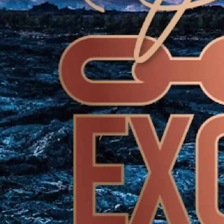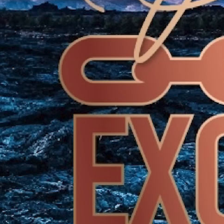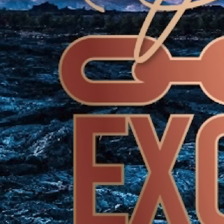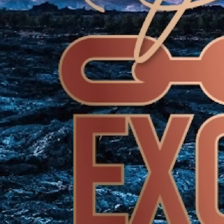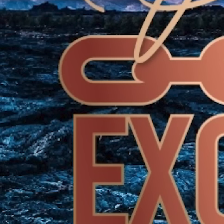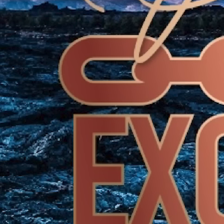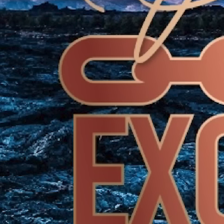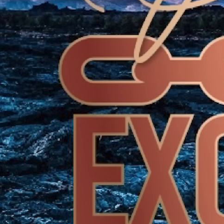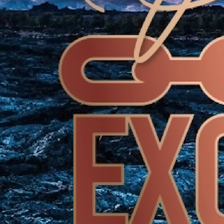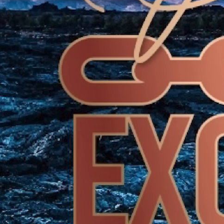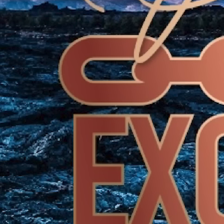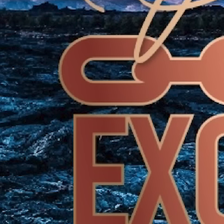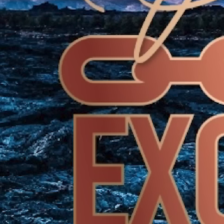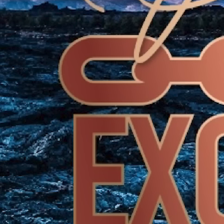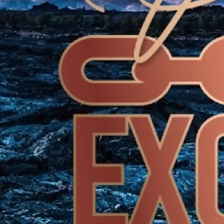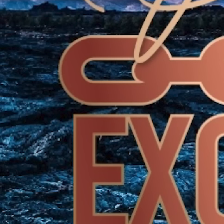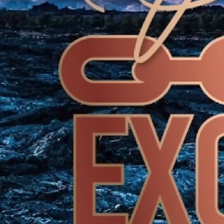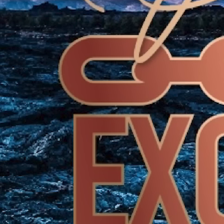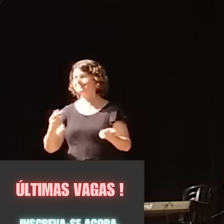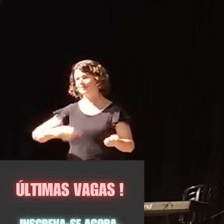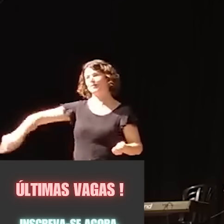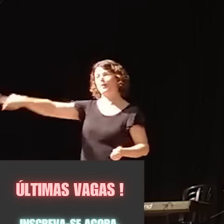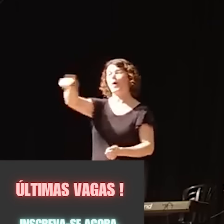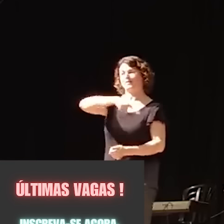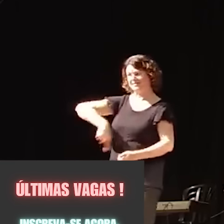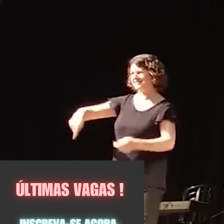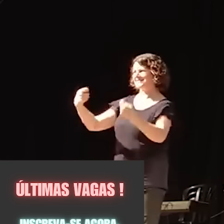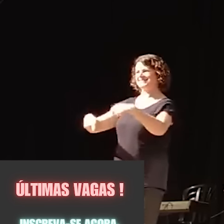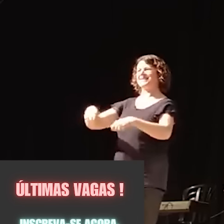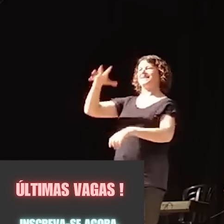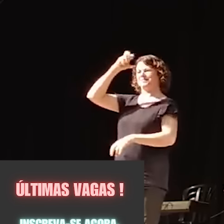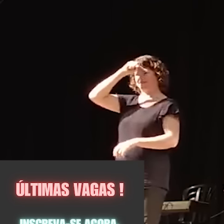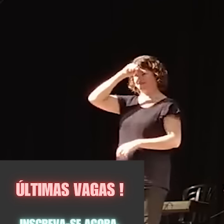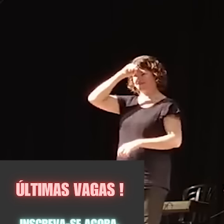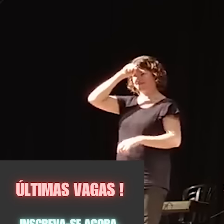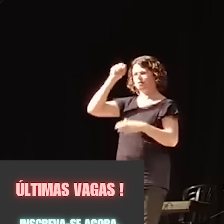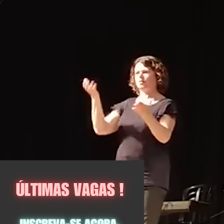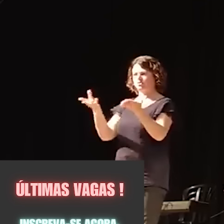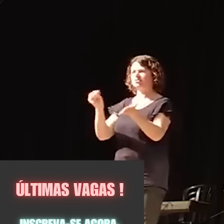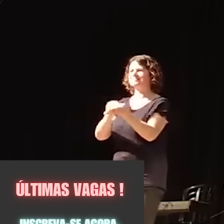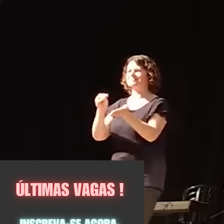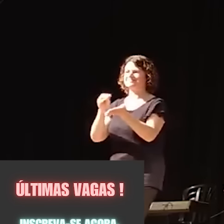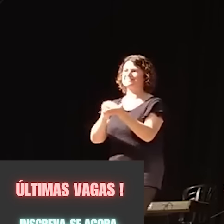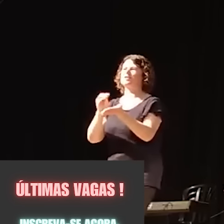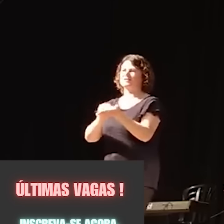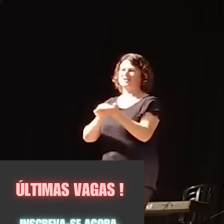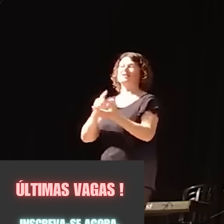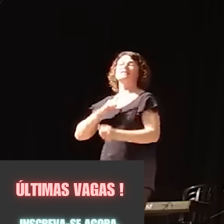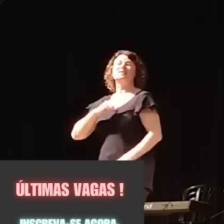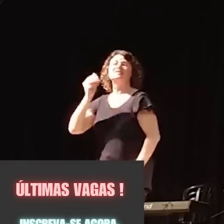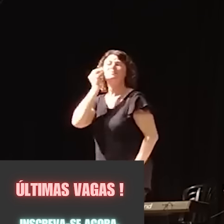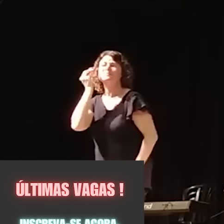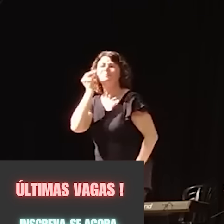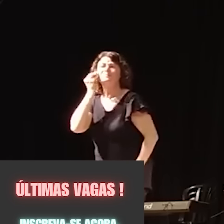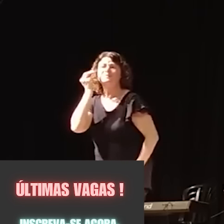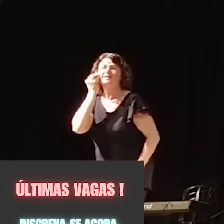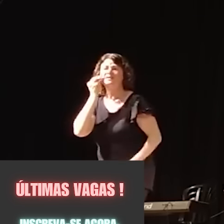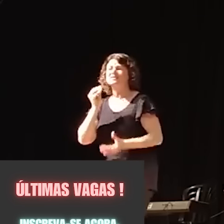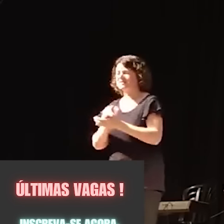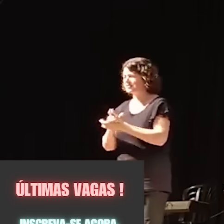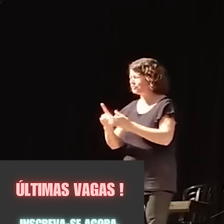é igreja Experimenta uma enormidade de deslealdades nas suas relações afetivas mais